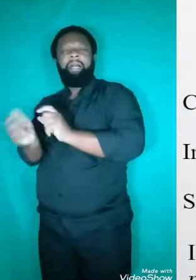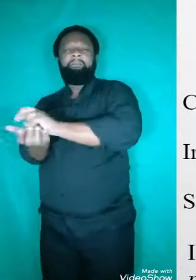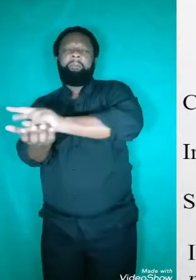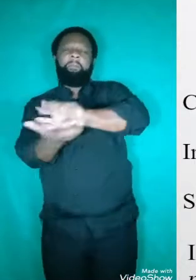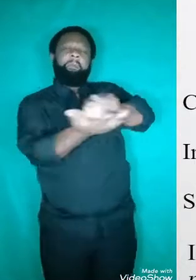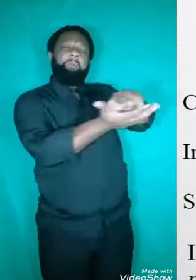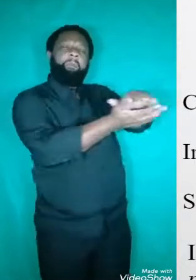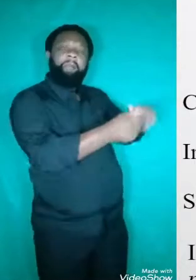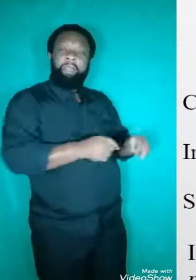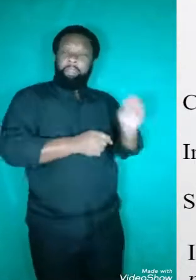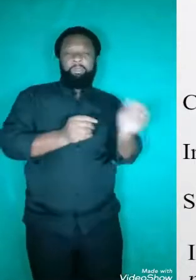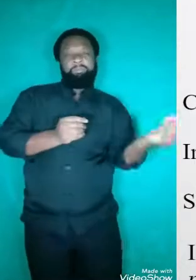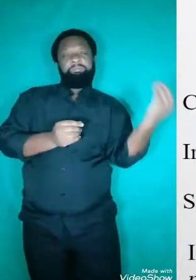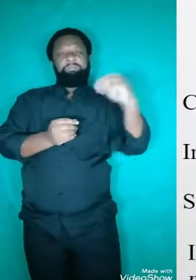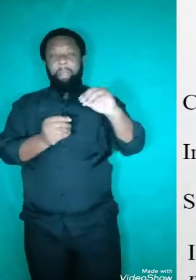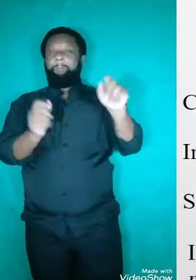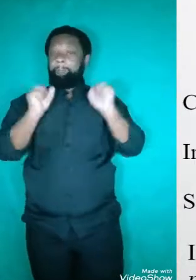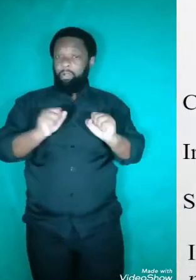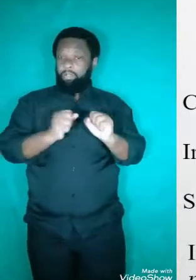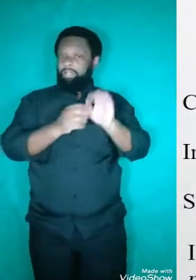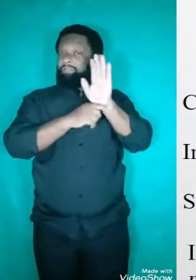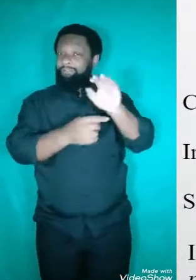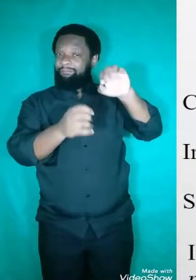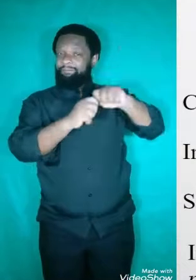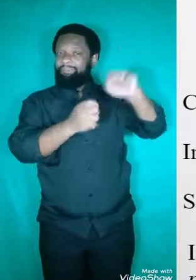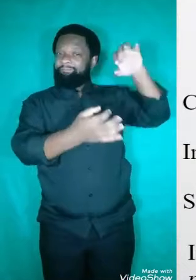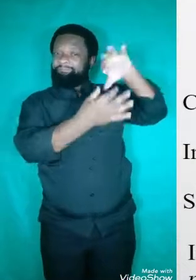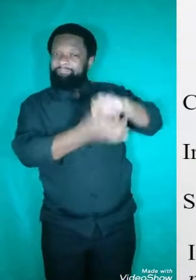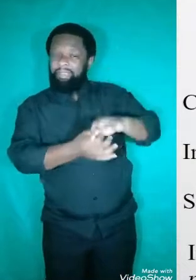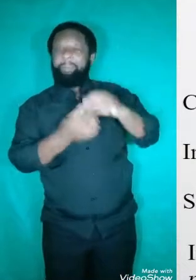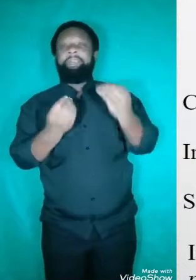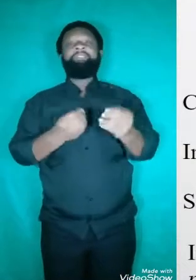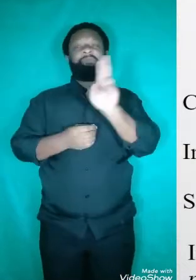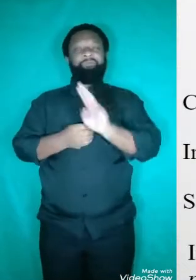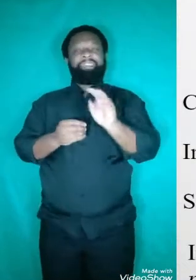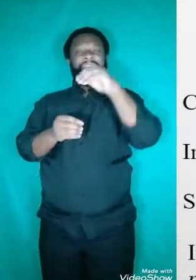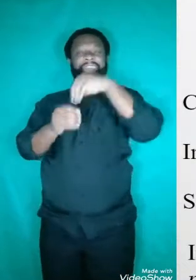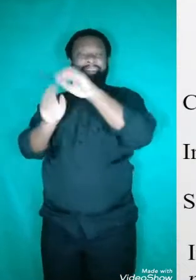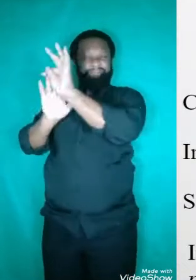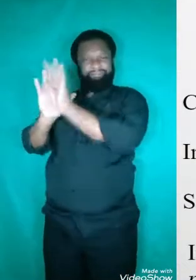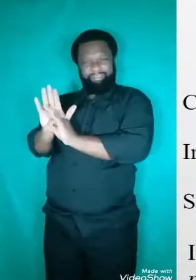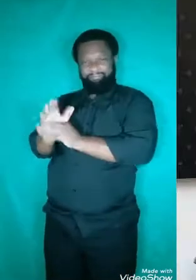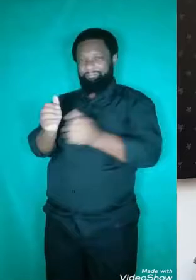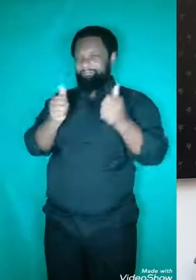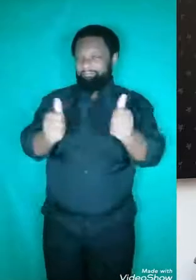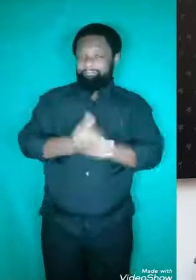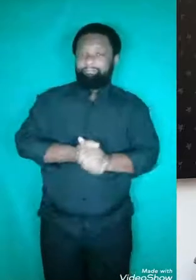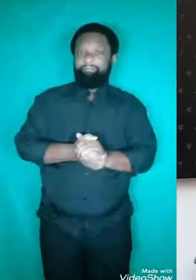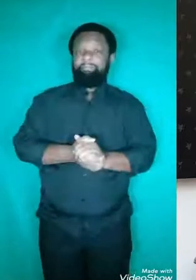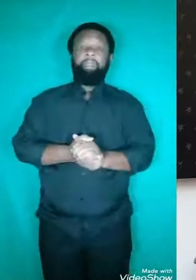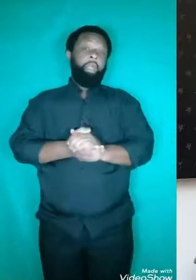operadores argumentativos que estabelecem aquele mesmo sentido para que você possa lançar mão deles da sua redação, ok?